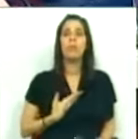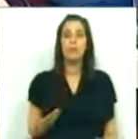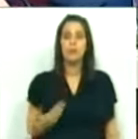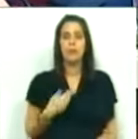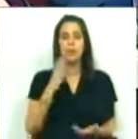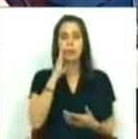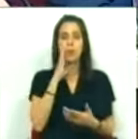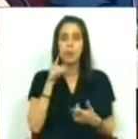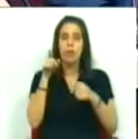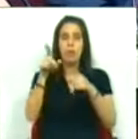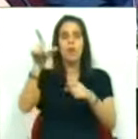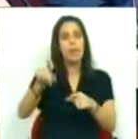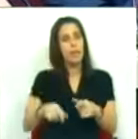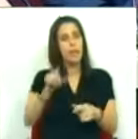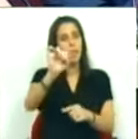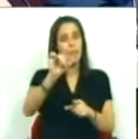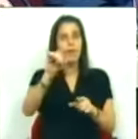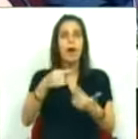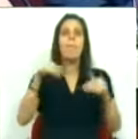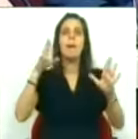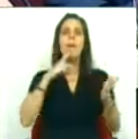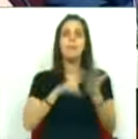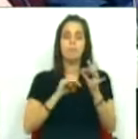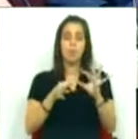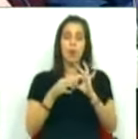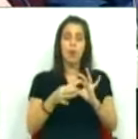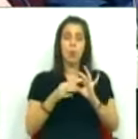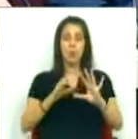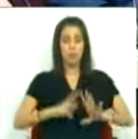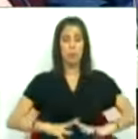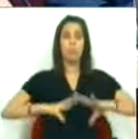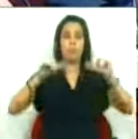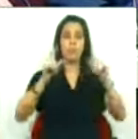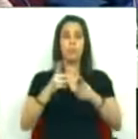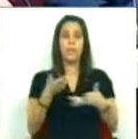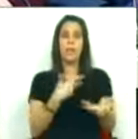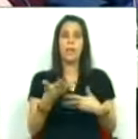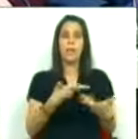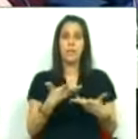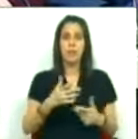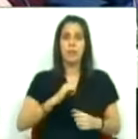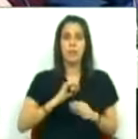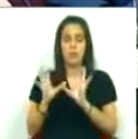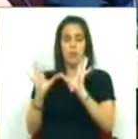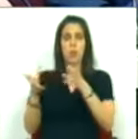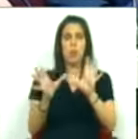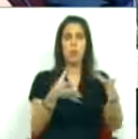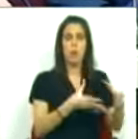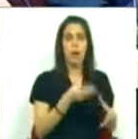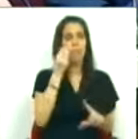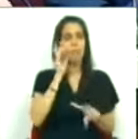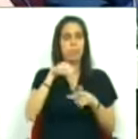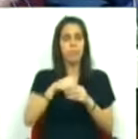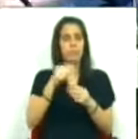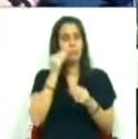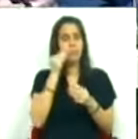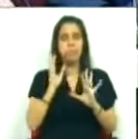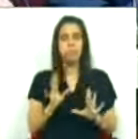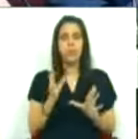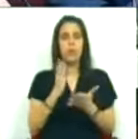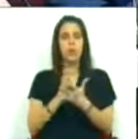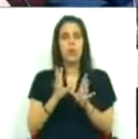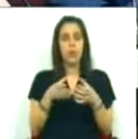eu sei que o tenho ocupado assim também, mas a verdade é que a cooperação para o desenvolvimento e o relacionamento com as nossas comunidades fazem parte do código genético,